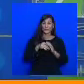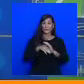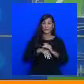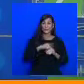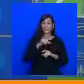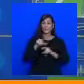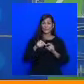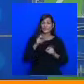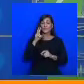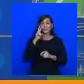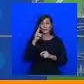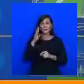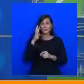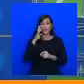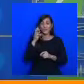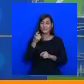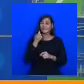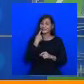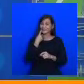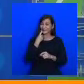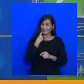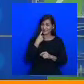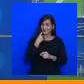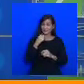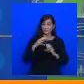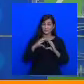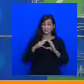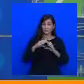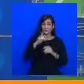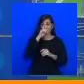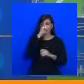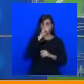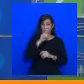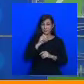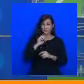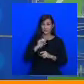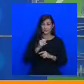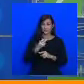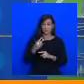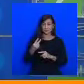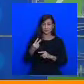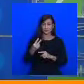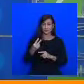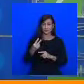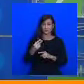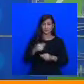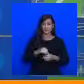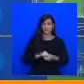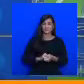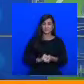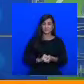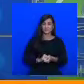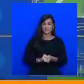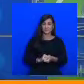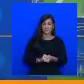Lotomania com sorteios às segundas, quartas e sextas. Bola amarela, 02. Amarela,